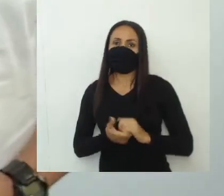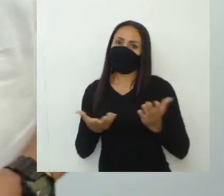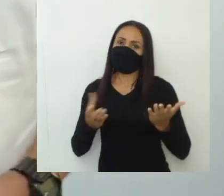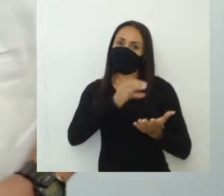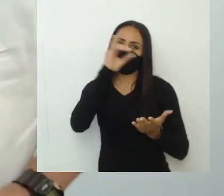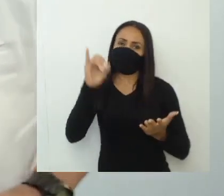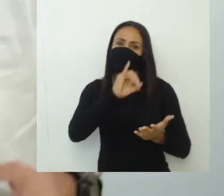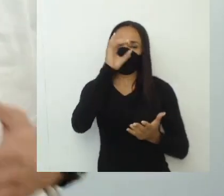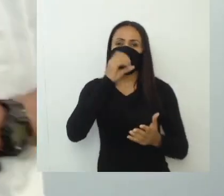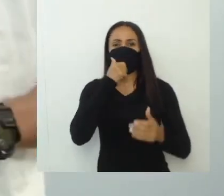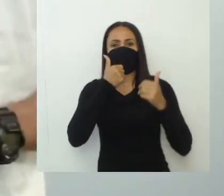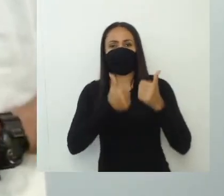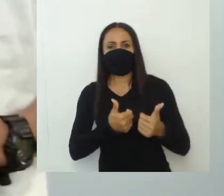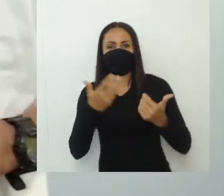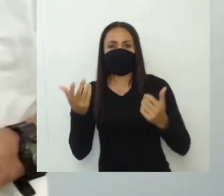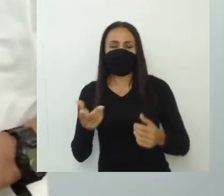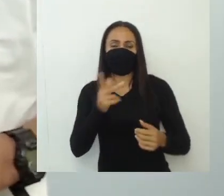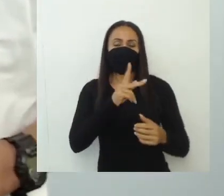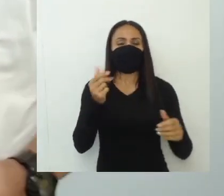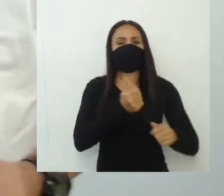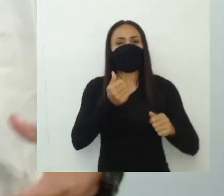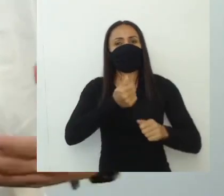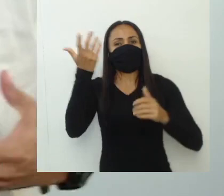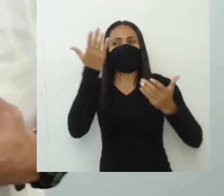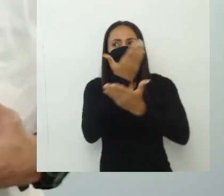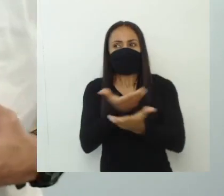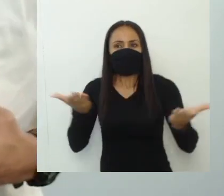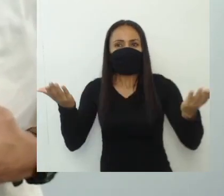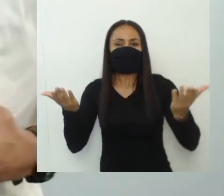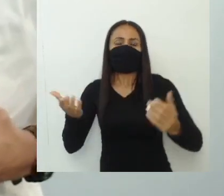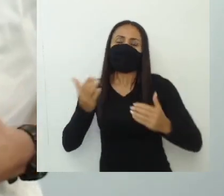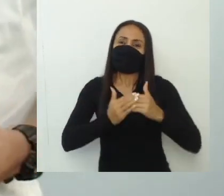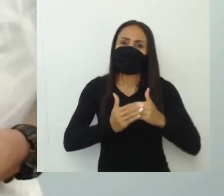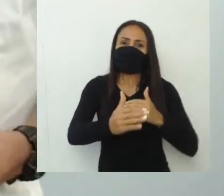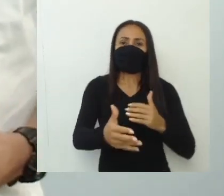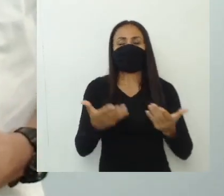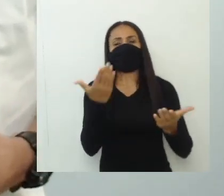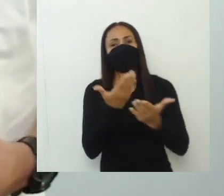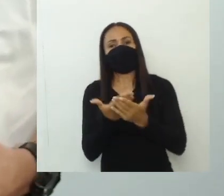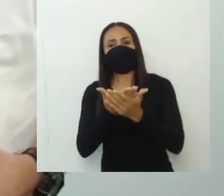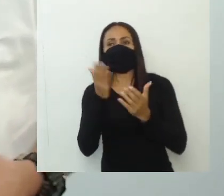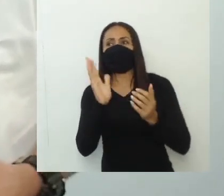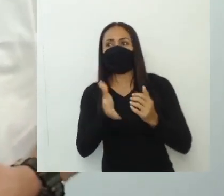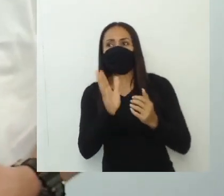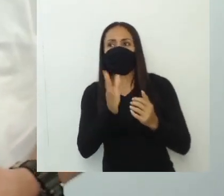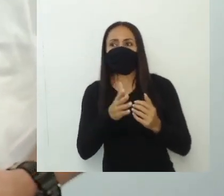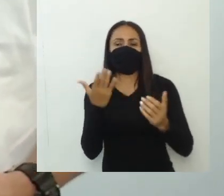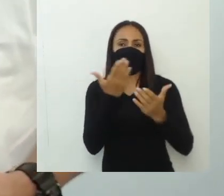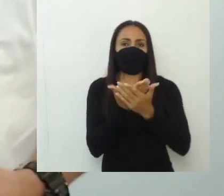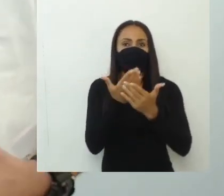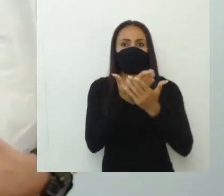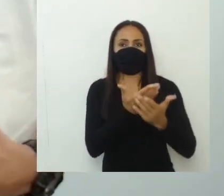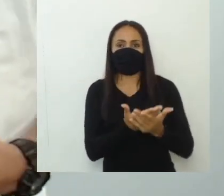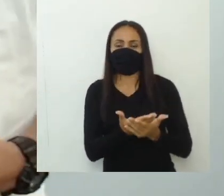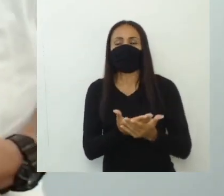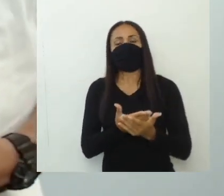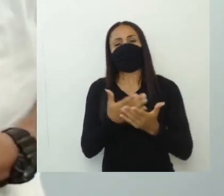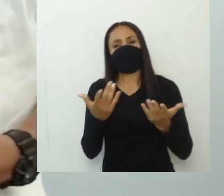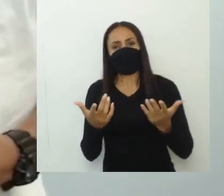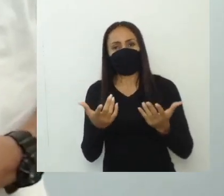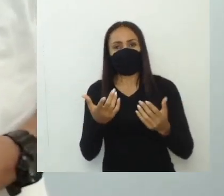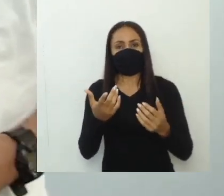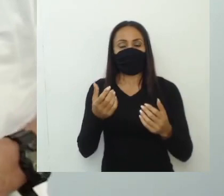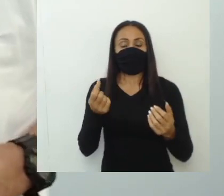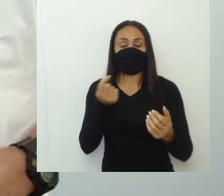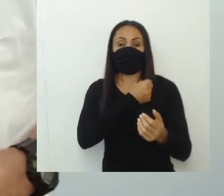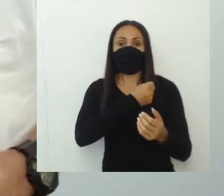Olá, tudo bem? Feliz ano novo para você. Vamos iniciar já a nossa primeira videoaula desse ano, aula de número